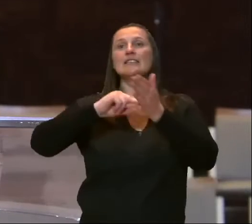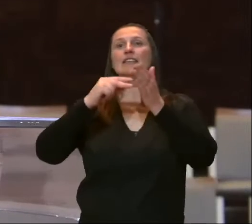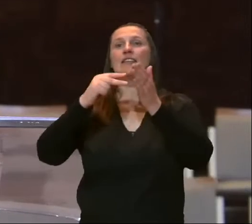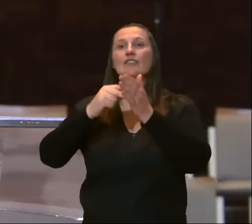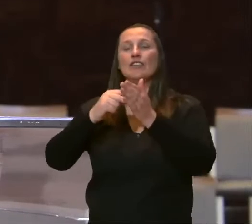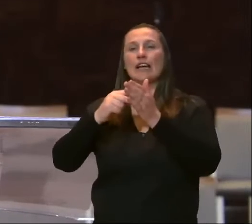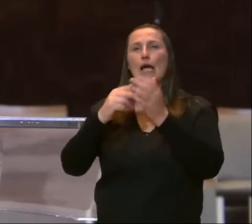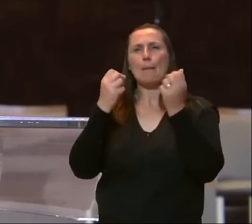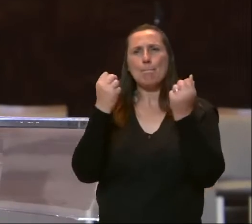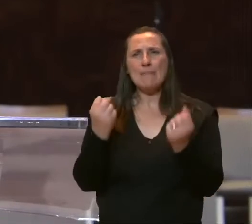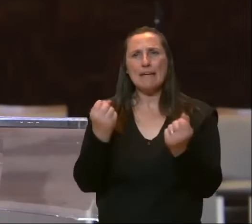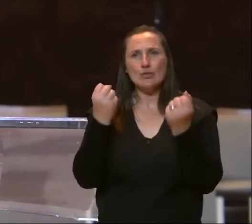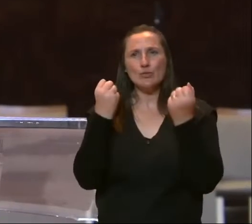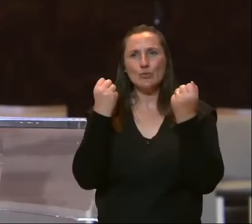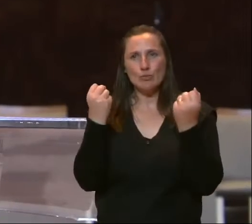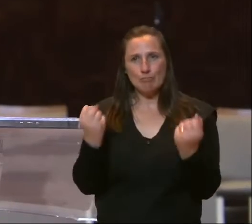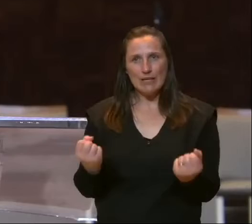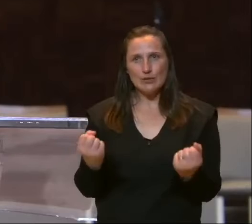peso sobre.